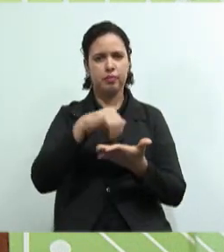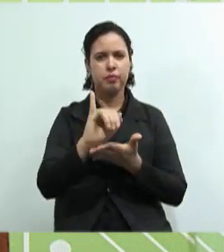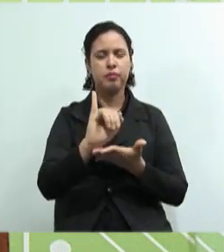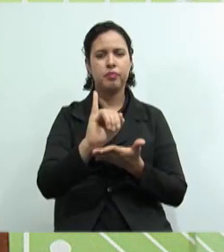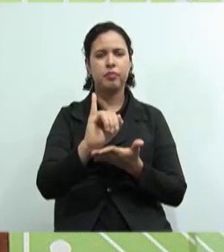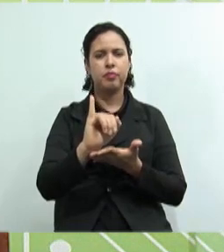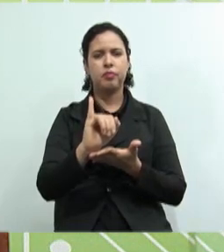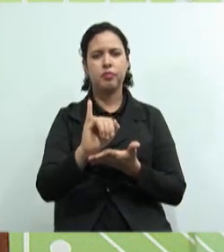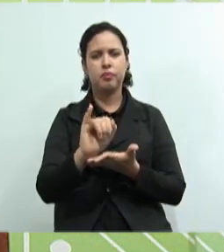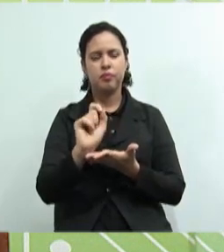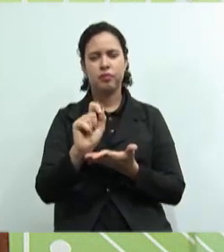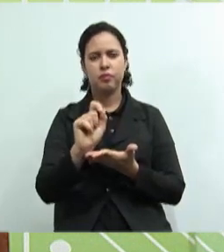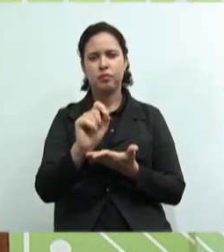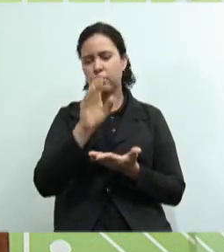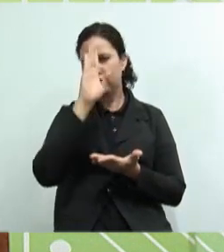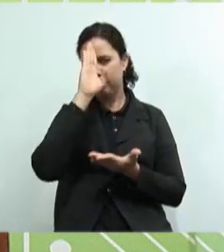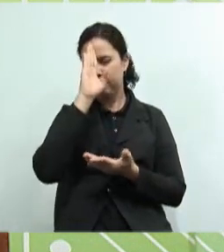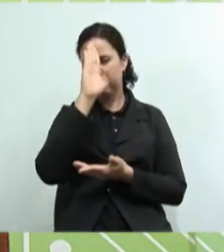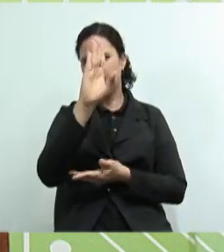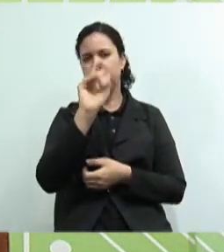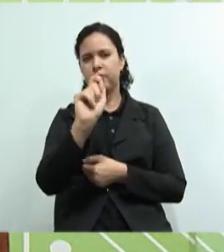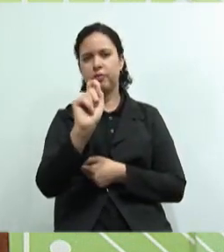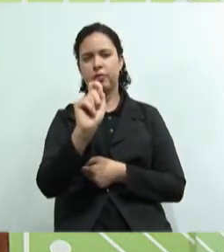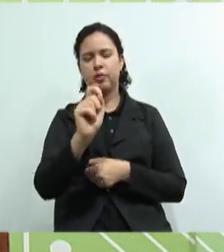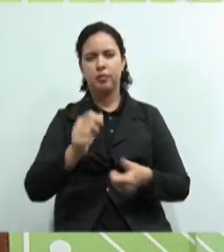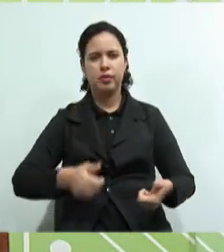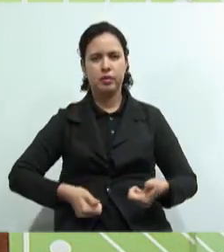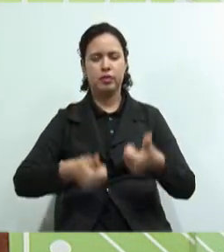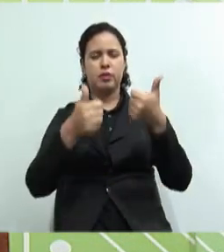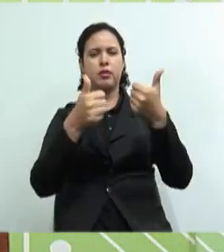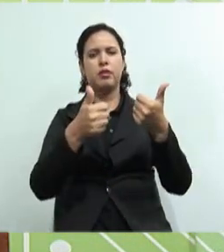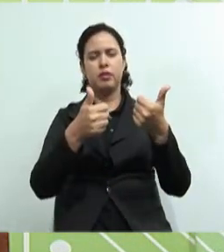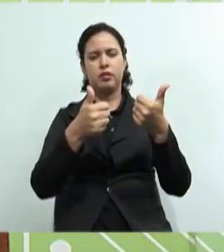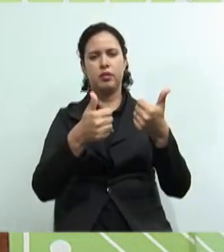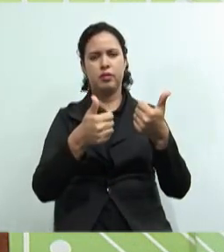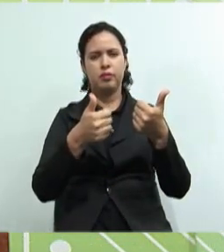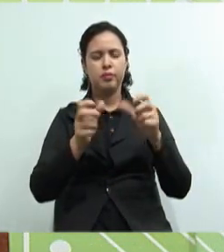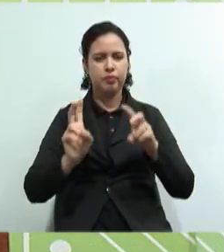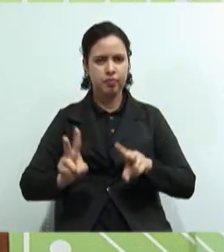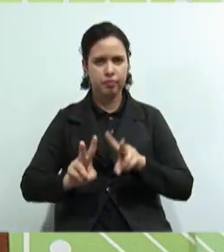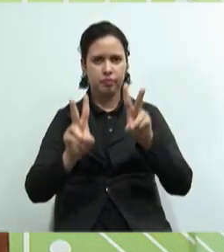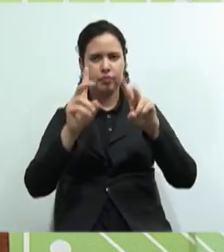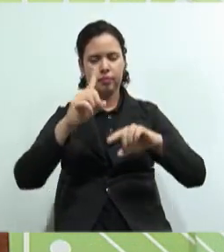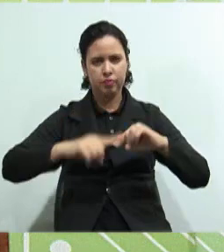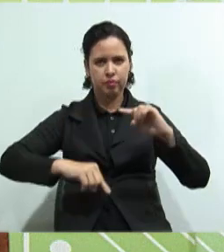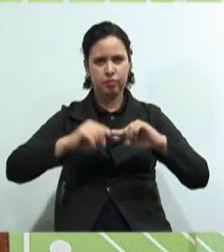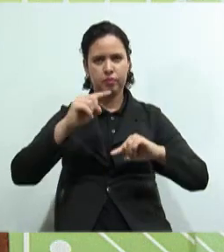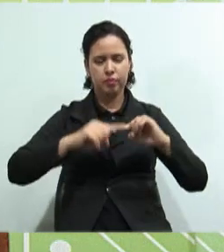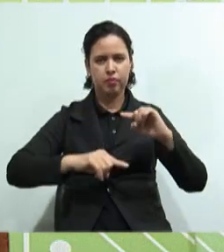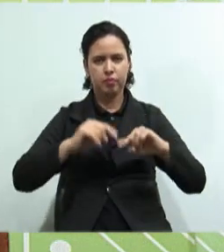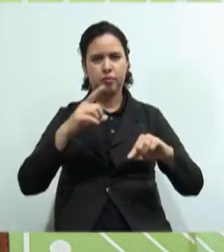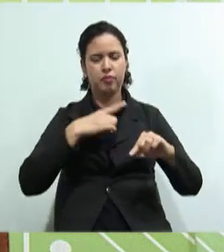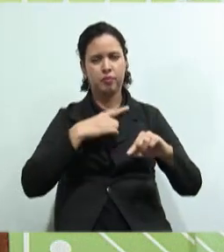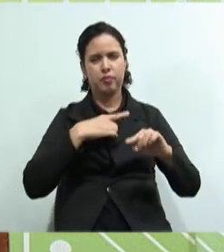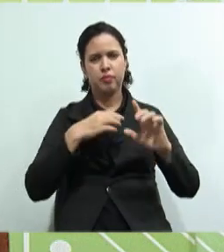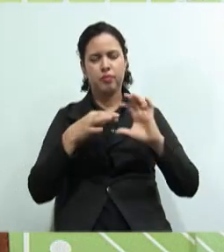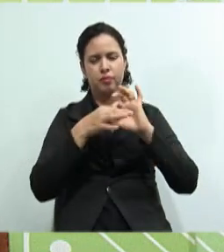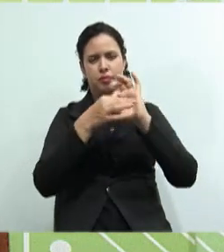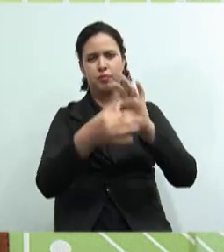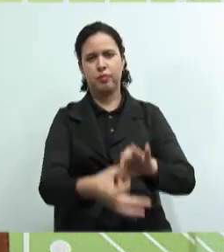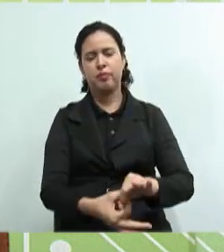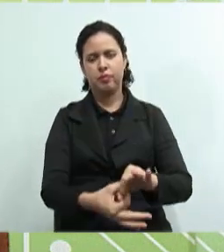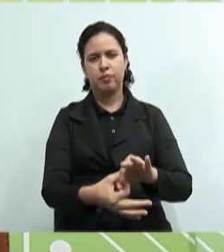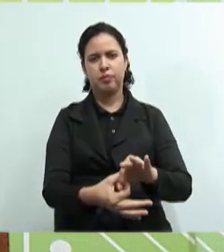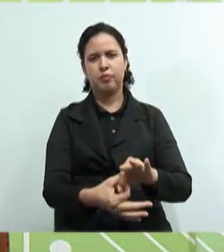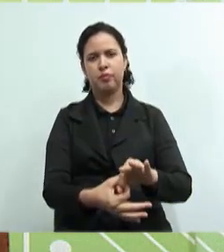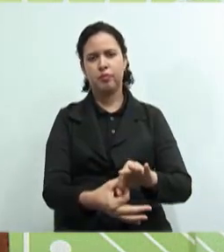vão dar uma prioridade para melhorar os preços desses produtos. E também vai ter um apelo comercial, como se fosse uma questão